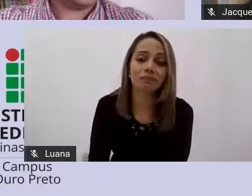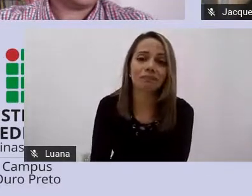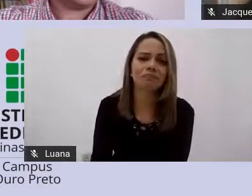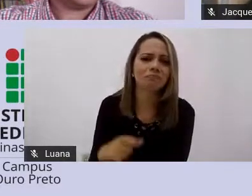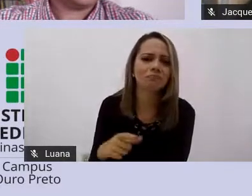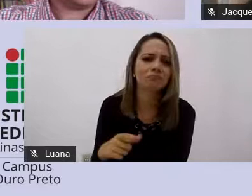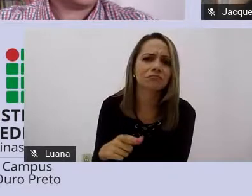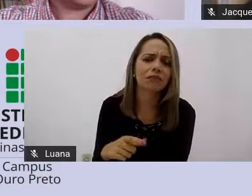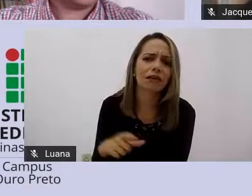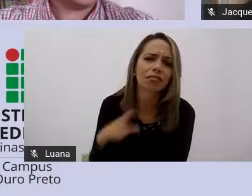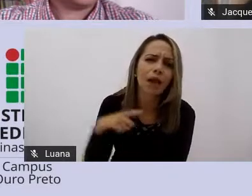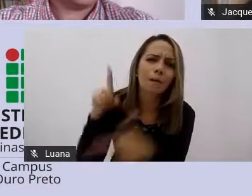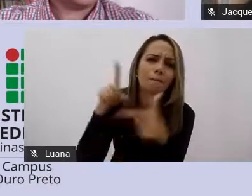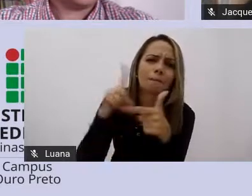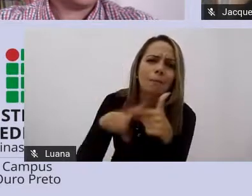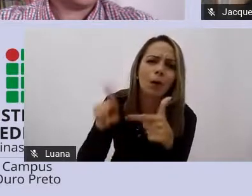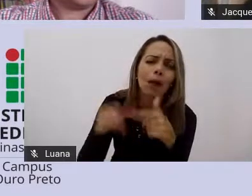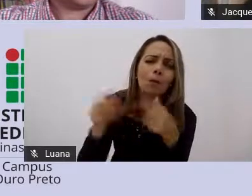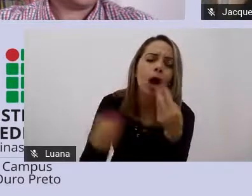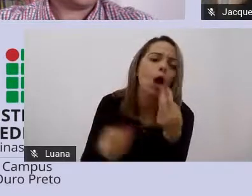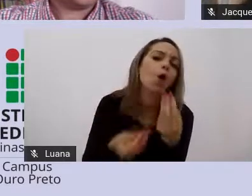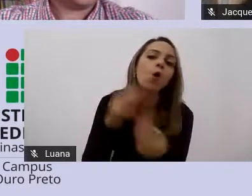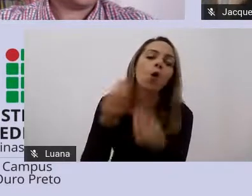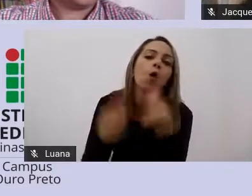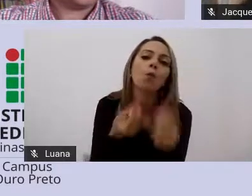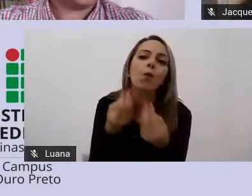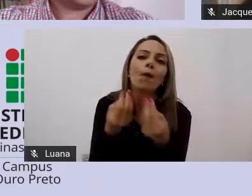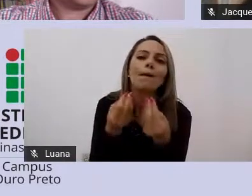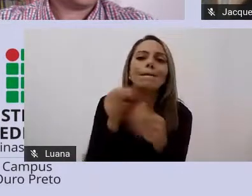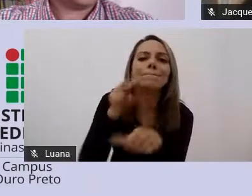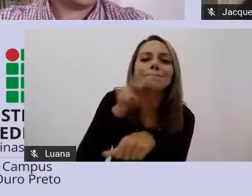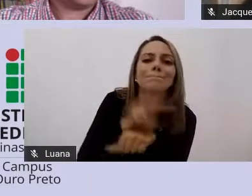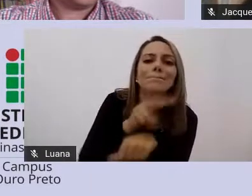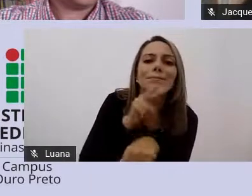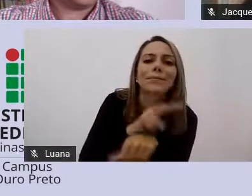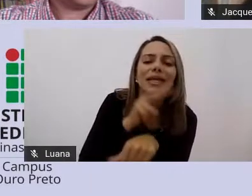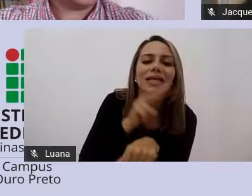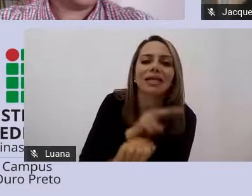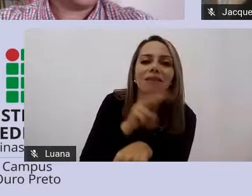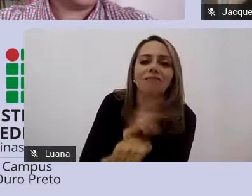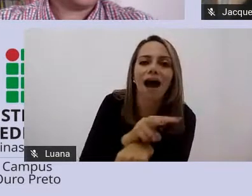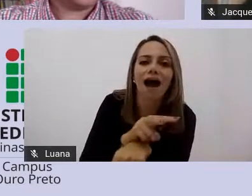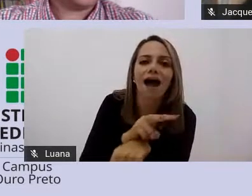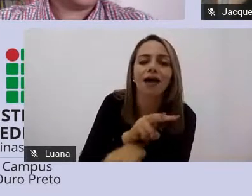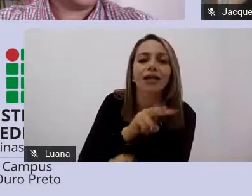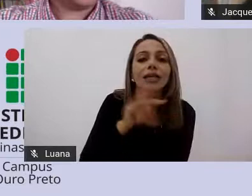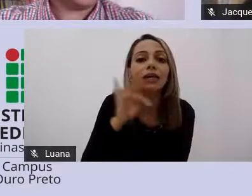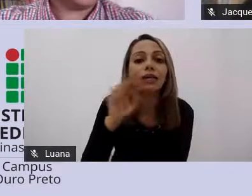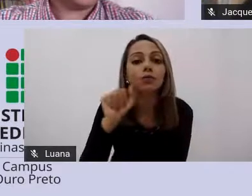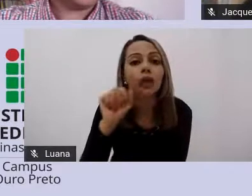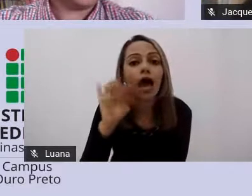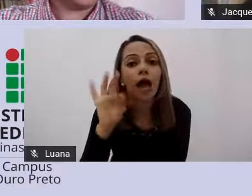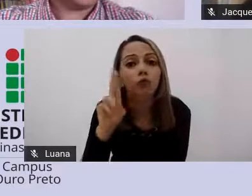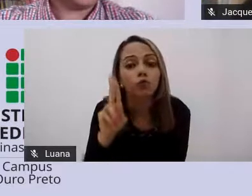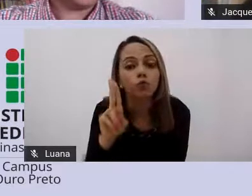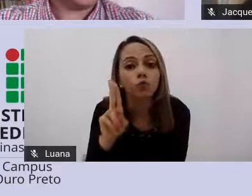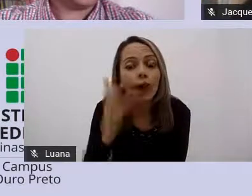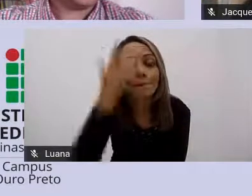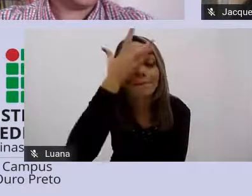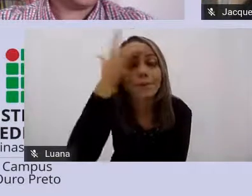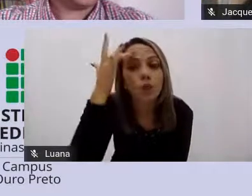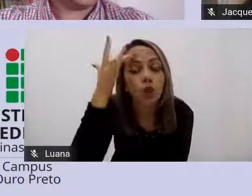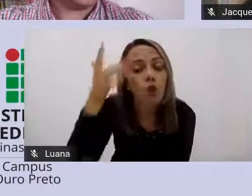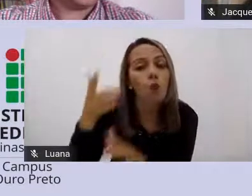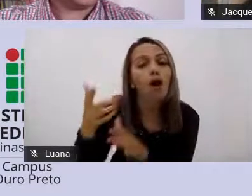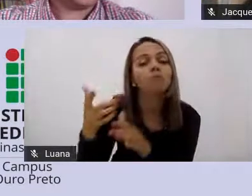Existe o problema de conservação ambiental, mas é muito interessante como a gente, em determinado momento, a gente se esquece que